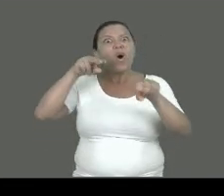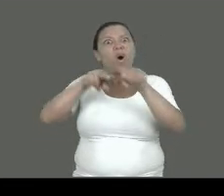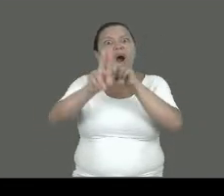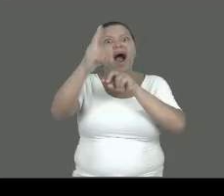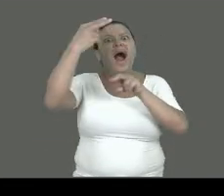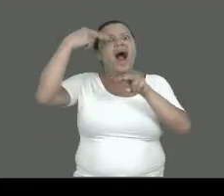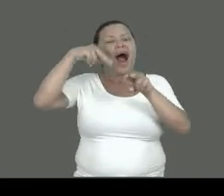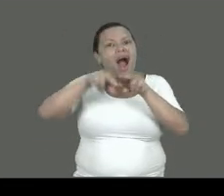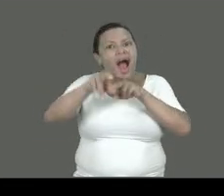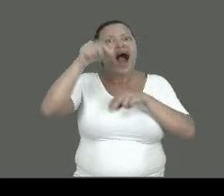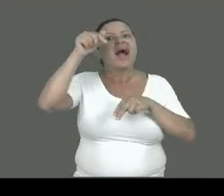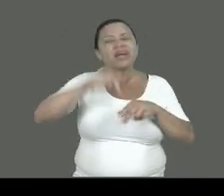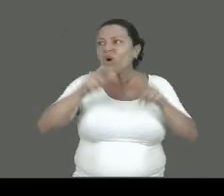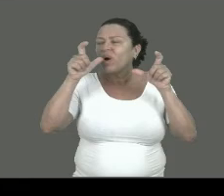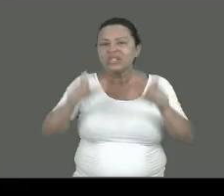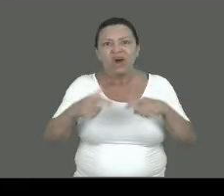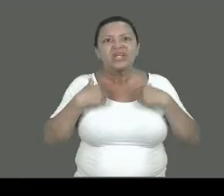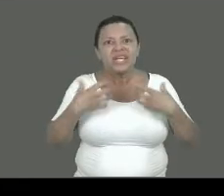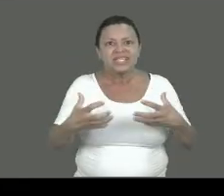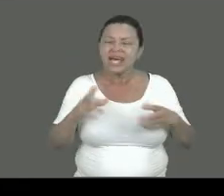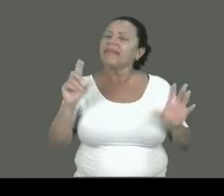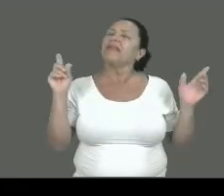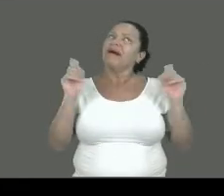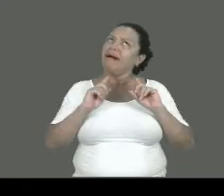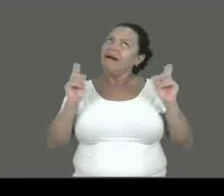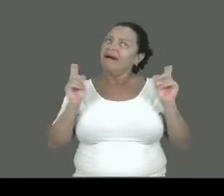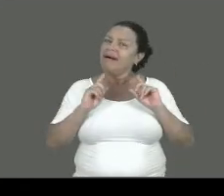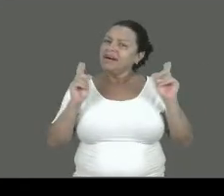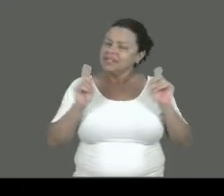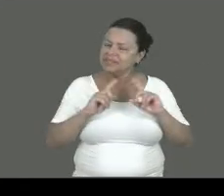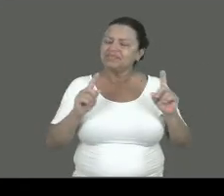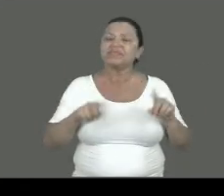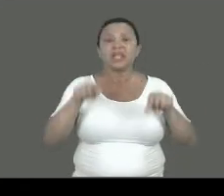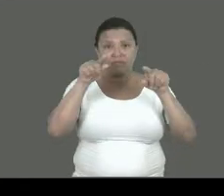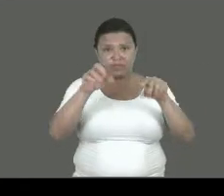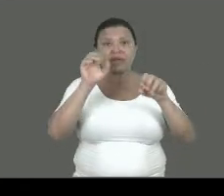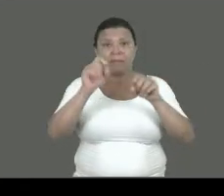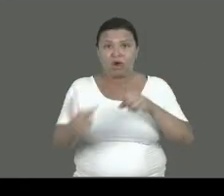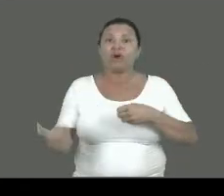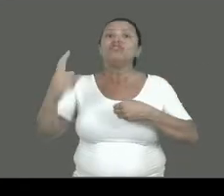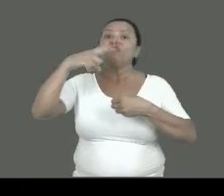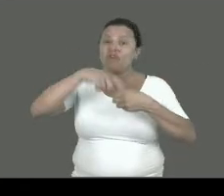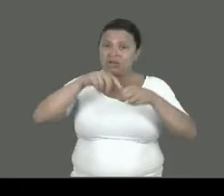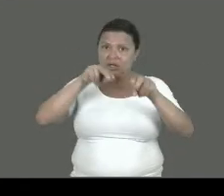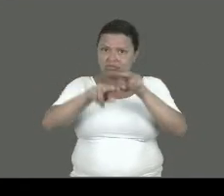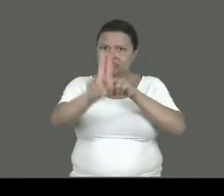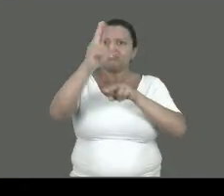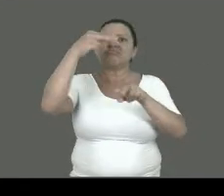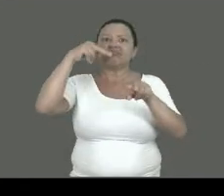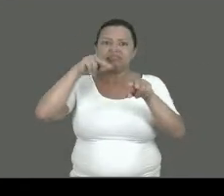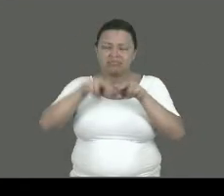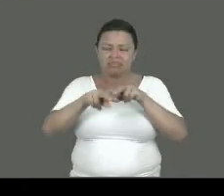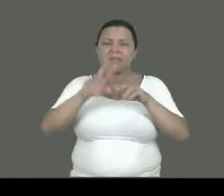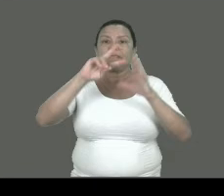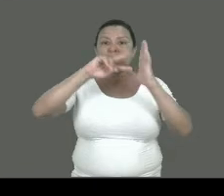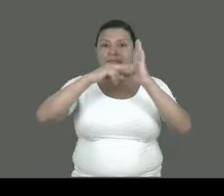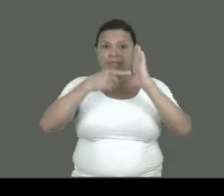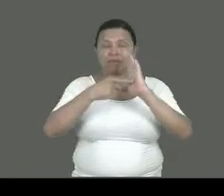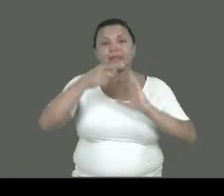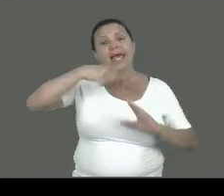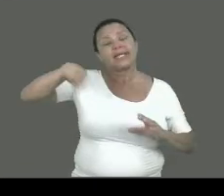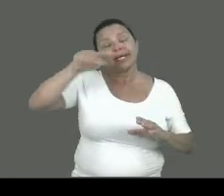que eu quiser, aonde eu quiser? Não. Poder voltar quando quero significa que estaremos